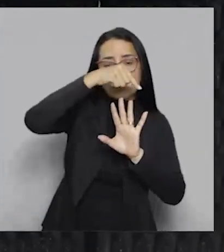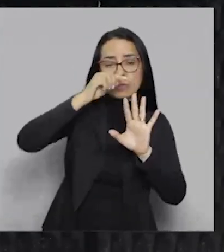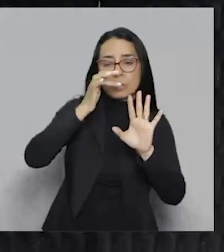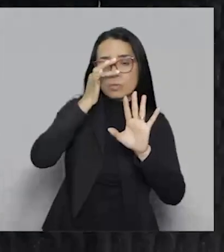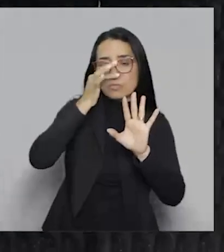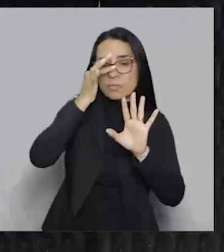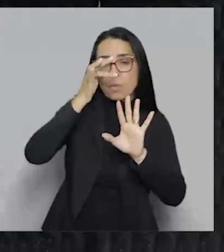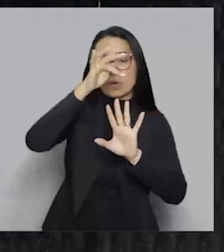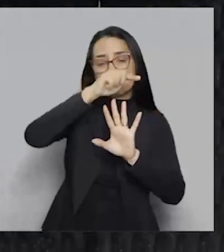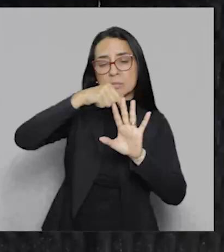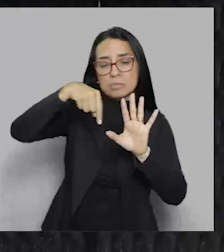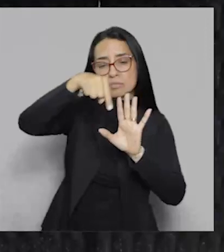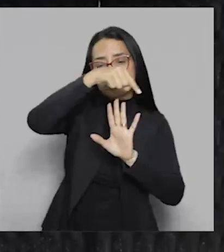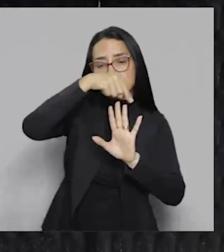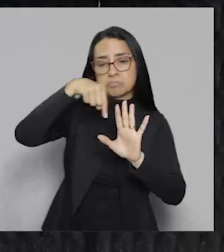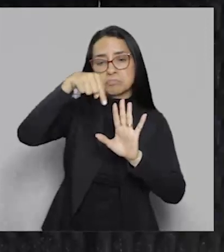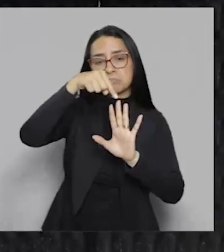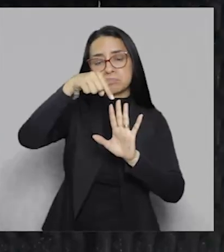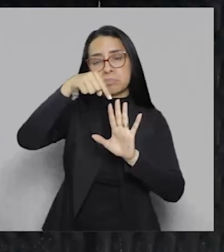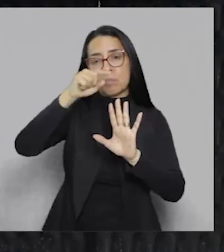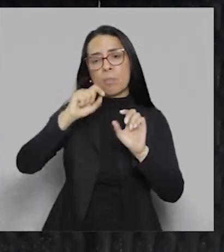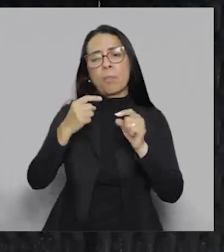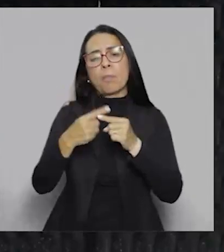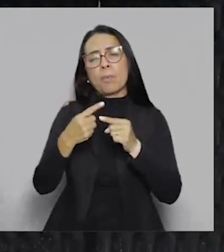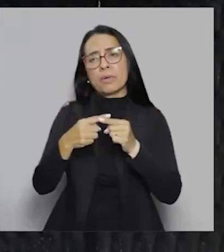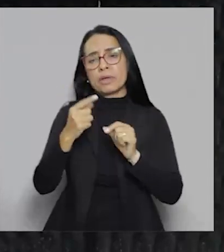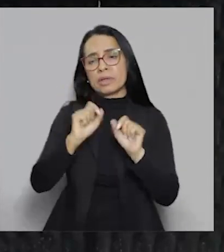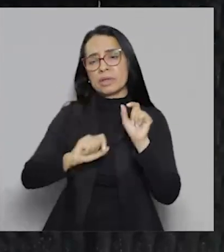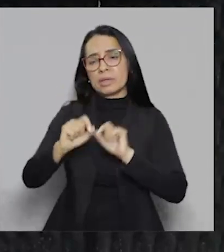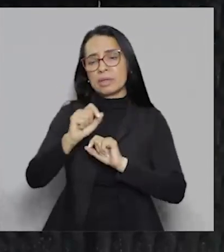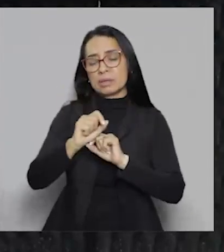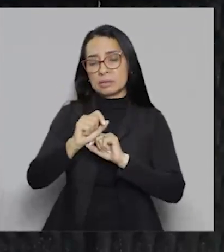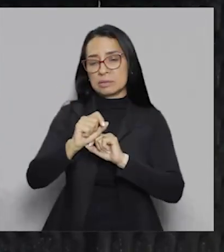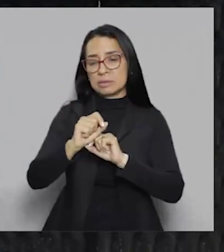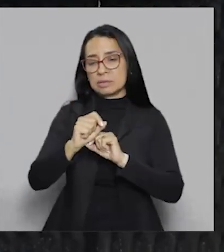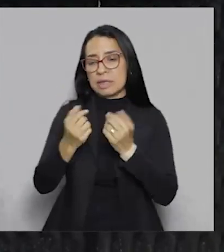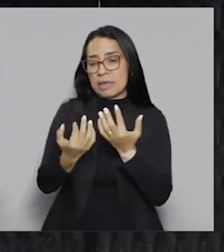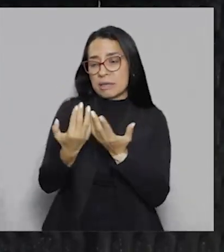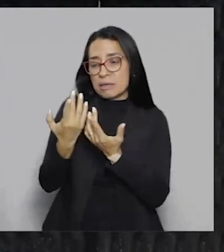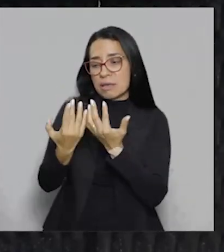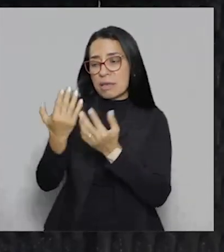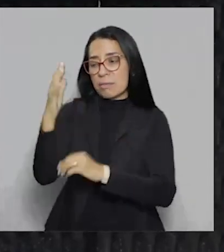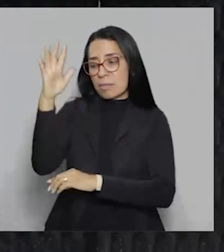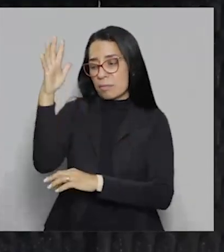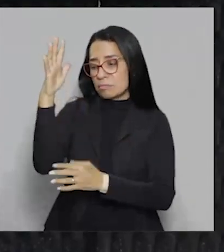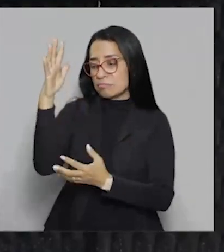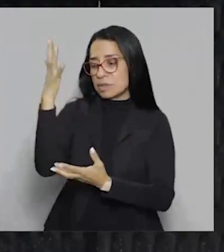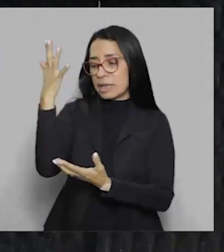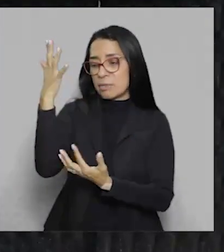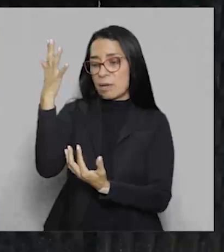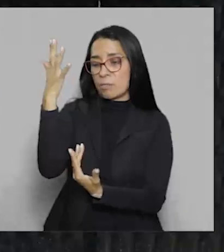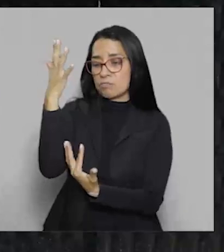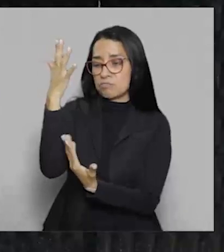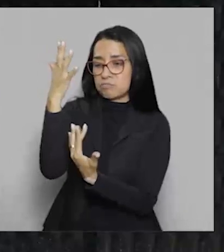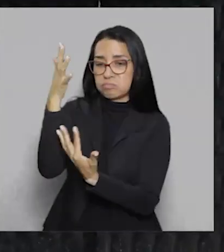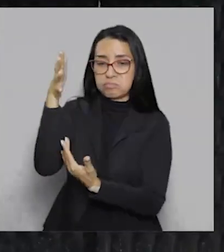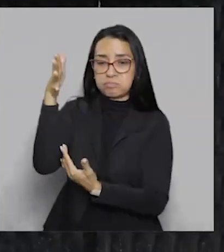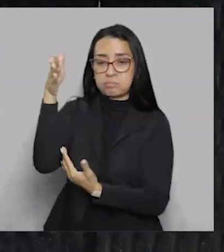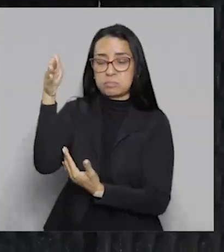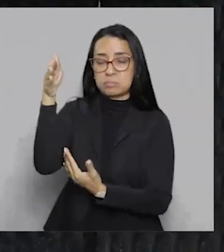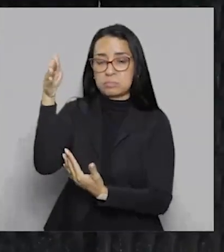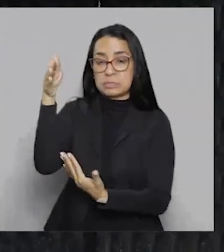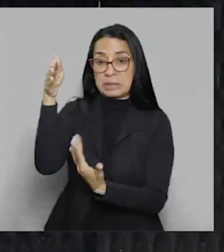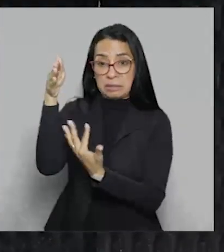outra pessoa, além do Floyd que foi assassinado, né, ela queima parte da bandeira americana? Será que esta liberdade